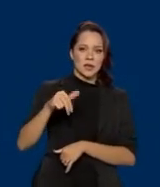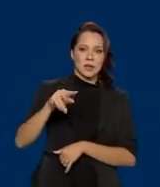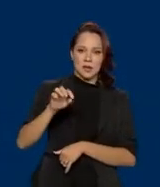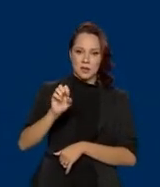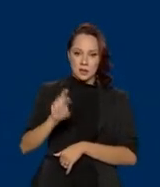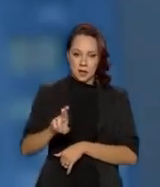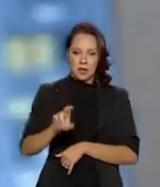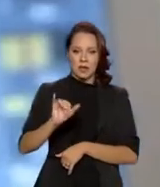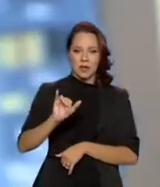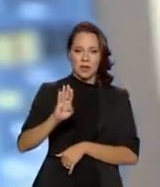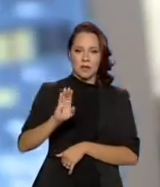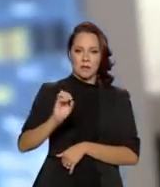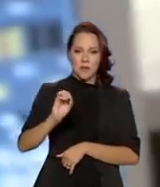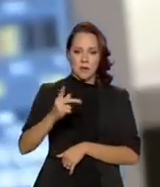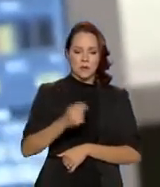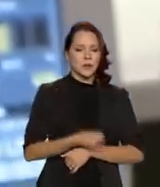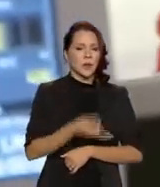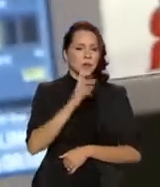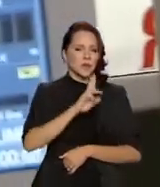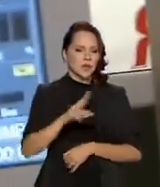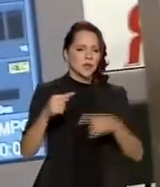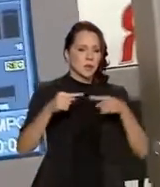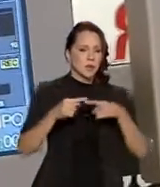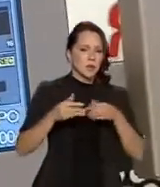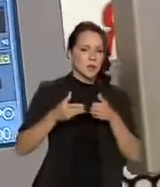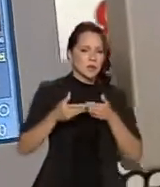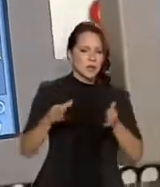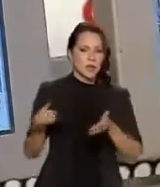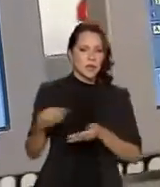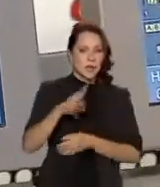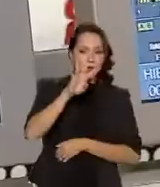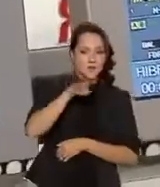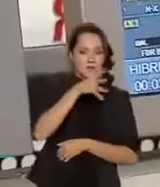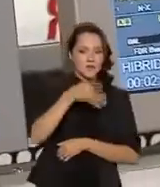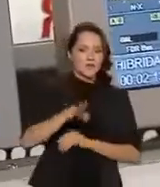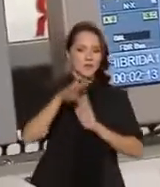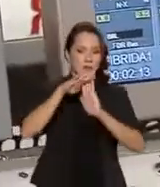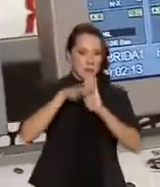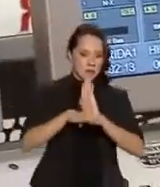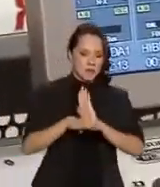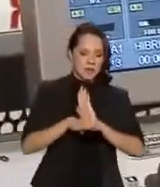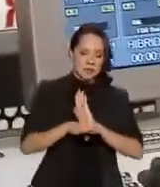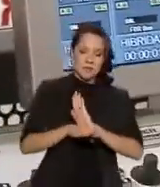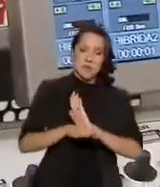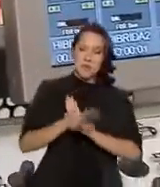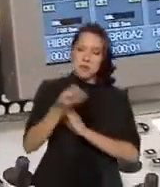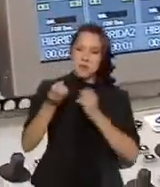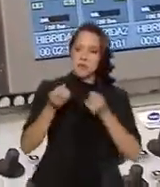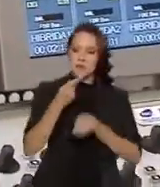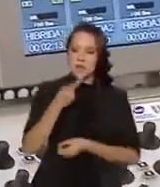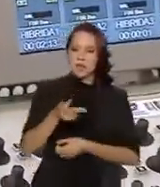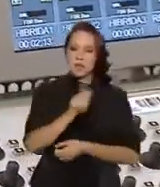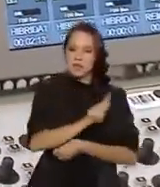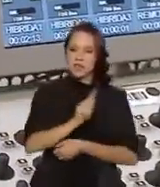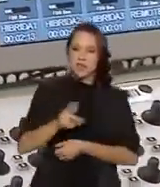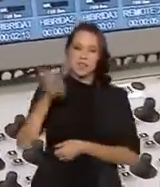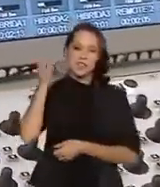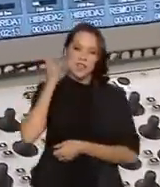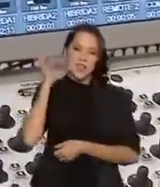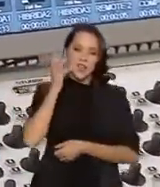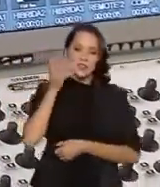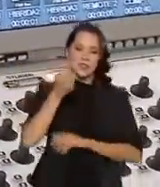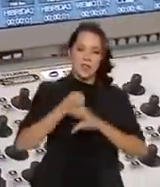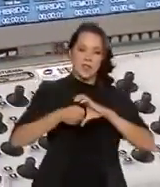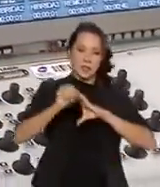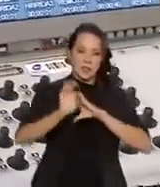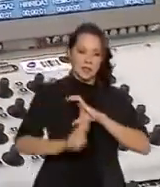media o resultado coincidindo com a estreia da nova grade de programação como destaca o gerente executivo de rádios